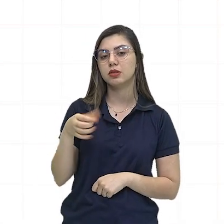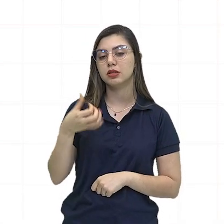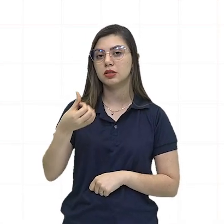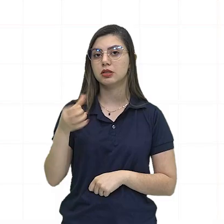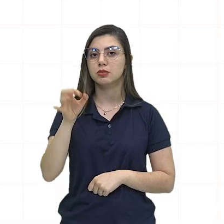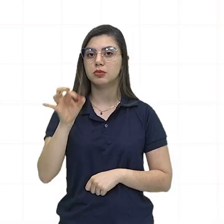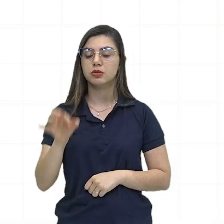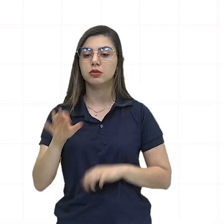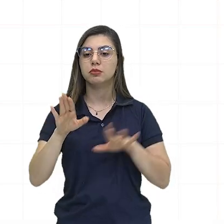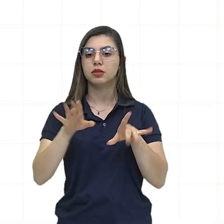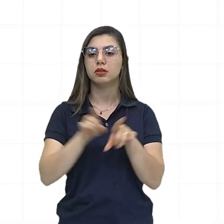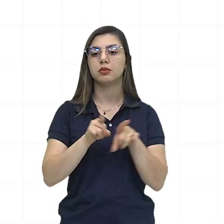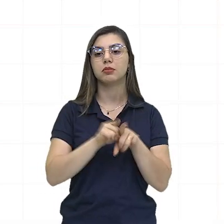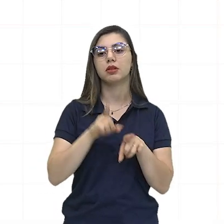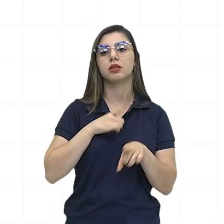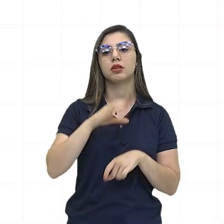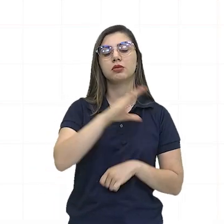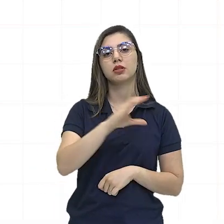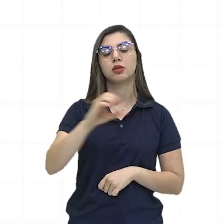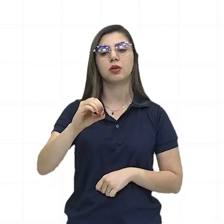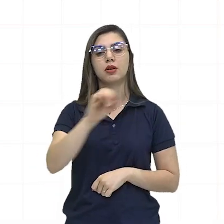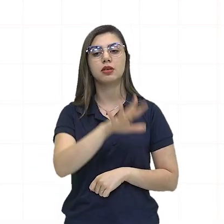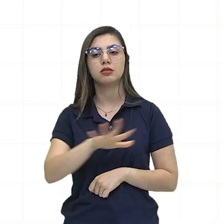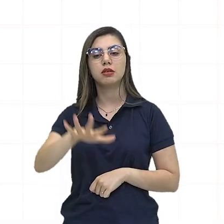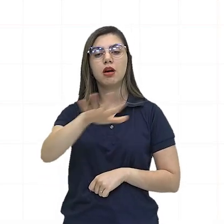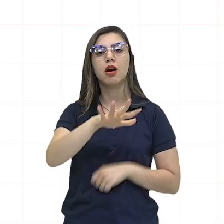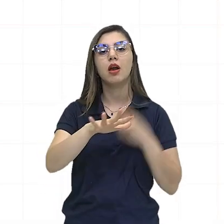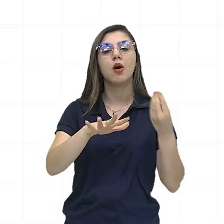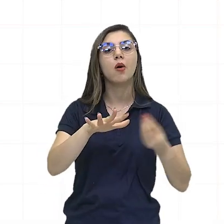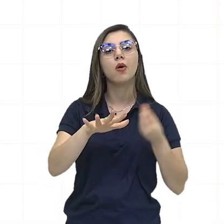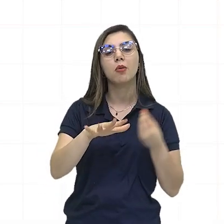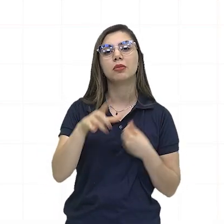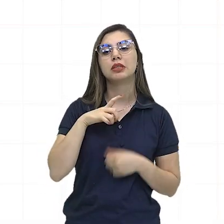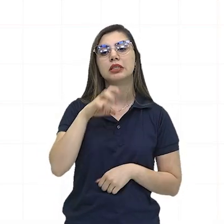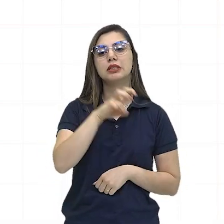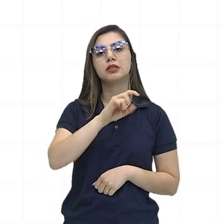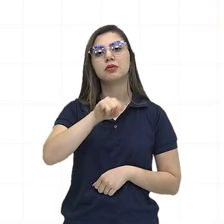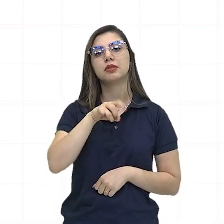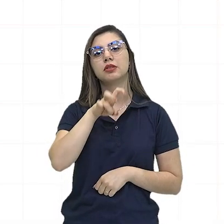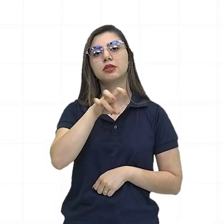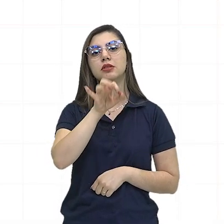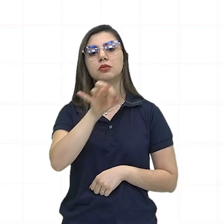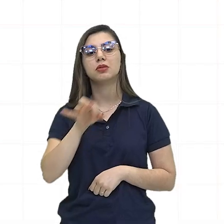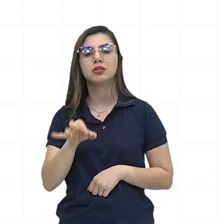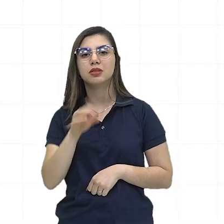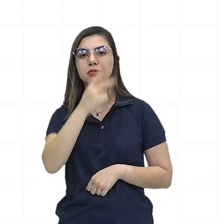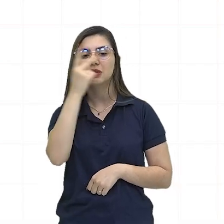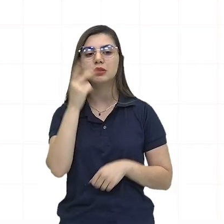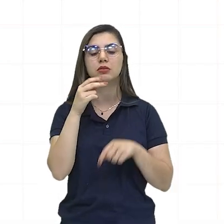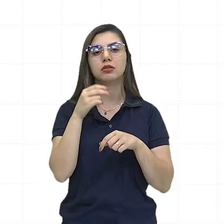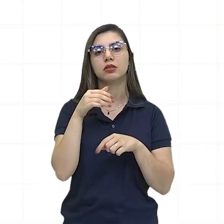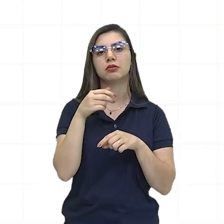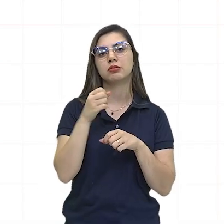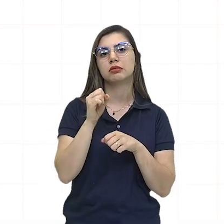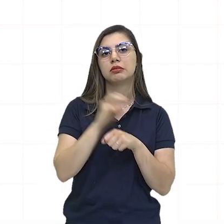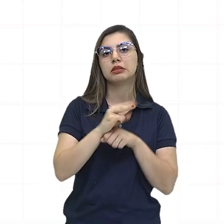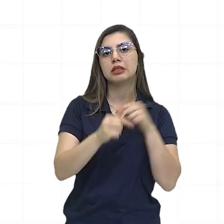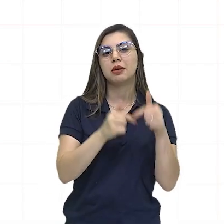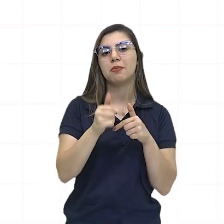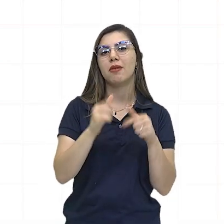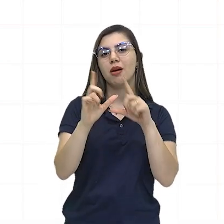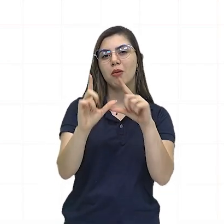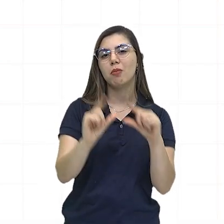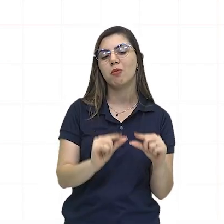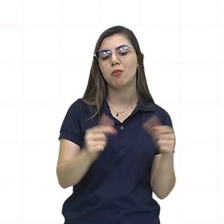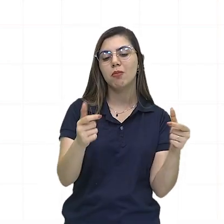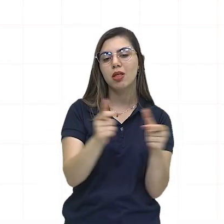46,6%, e o Centro-Oeste, que é a região onde vai ter ali o menor envolvimento de pessoas na agricultura familiar. Isso